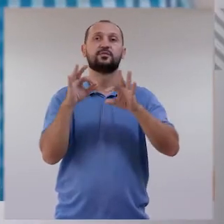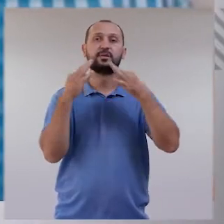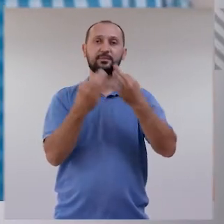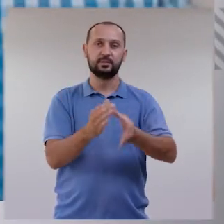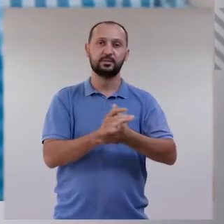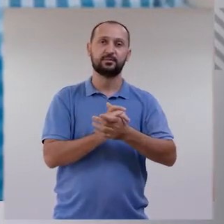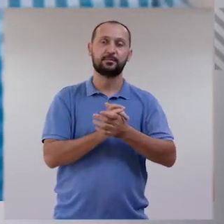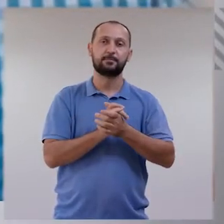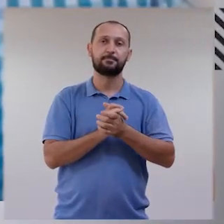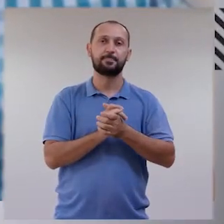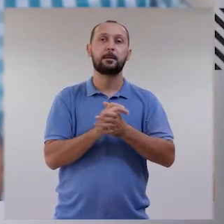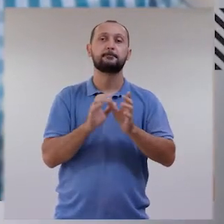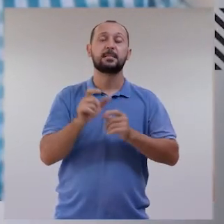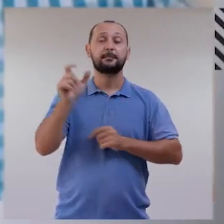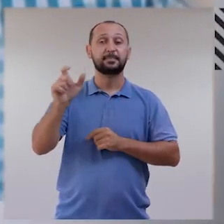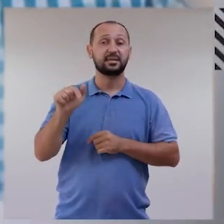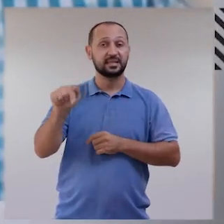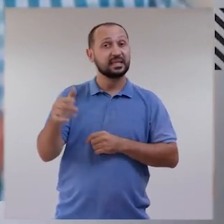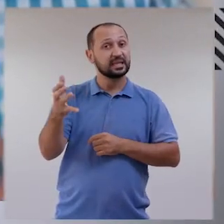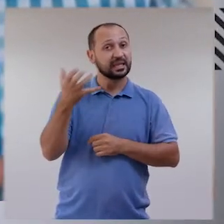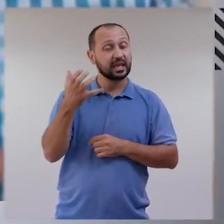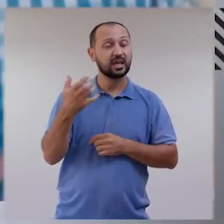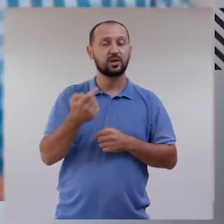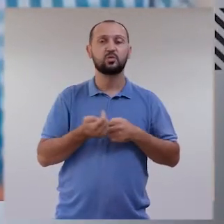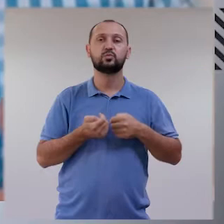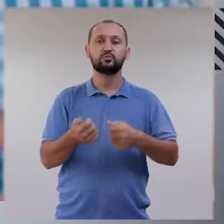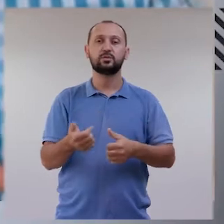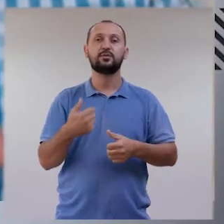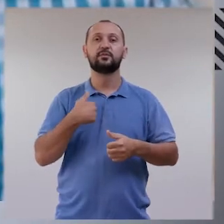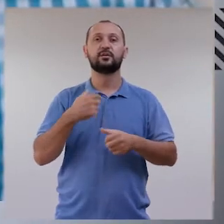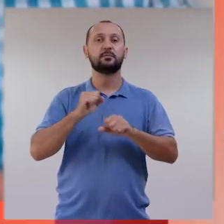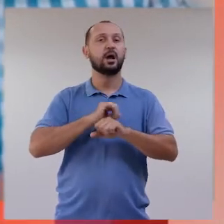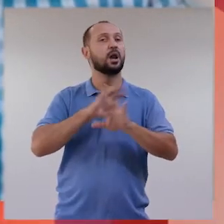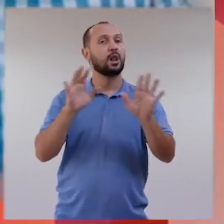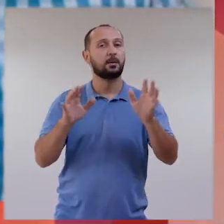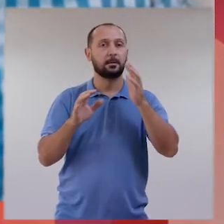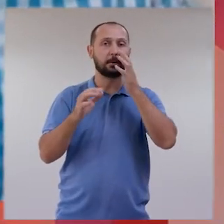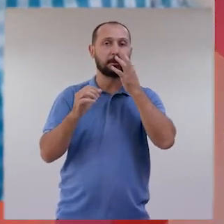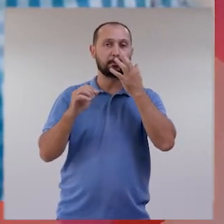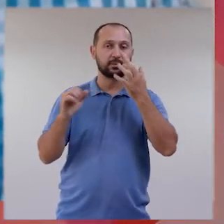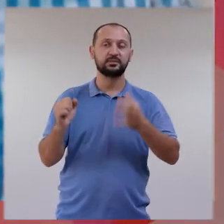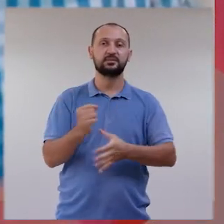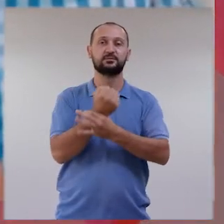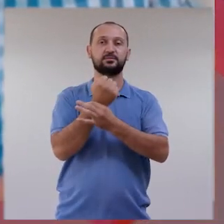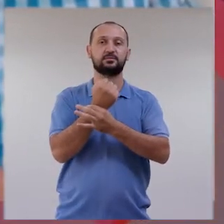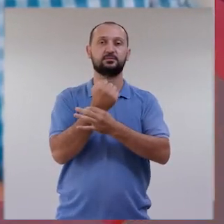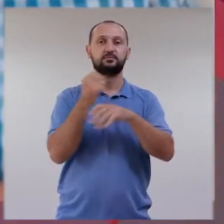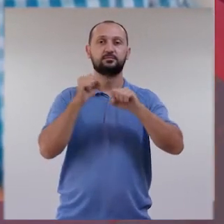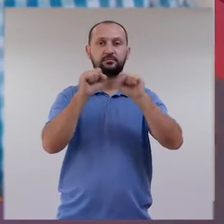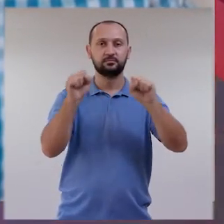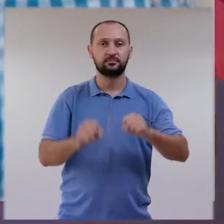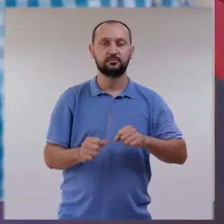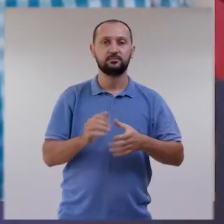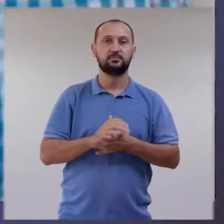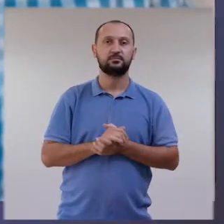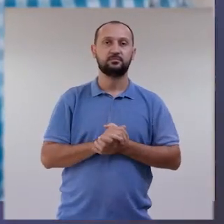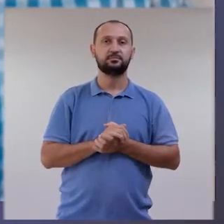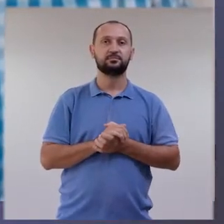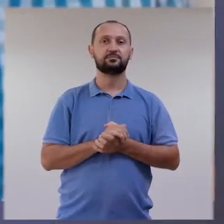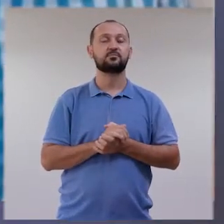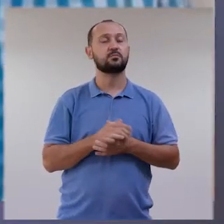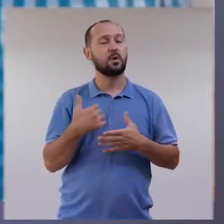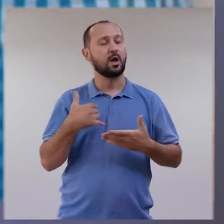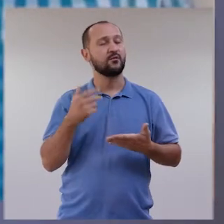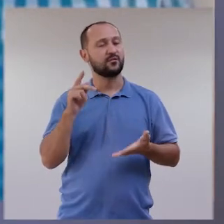família, porém, para a pessoa que quer doar, ele fica mais transparente e mais seguro o sistema. Então,